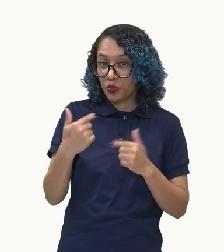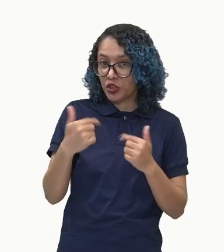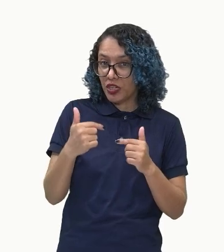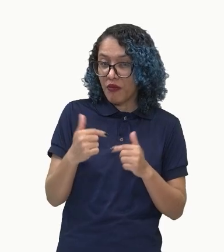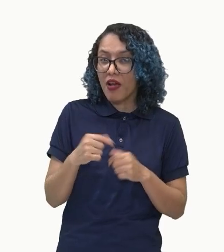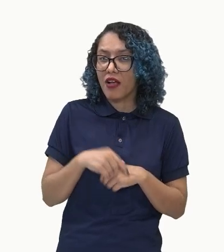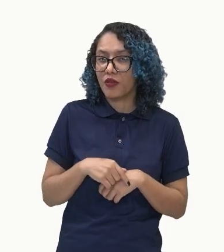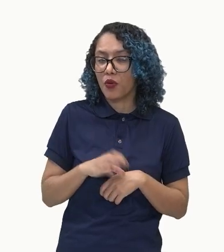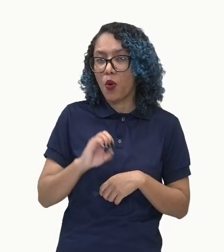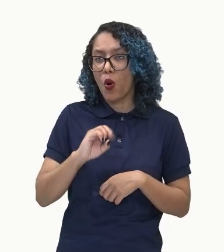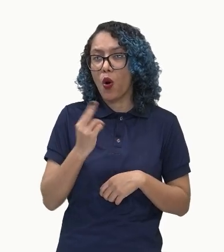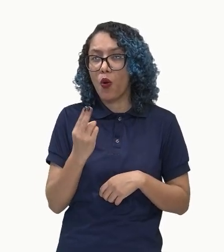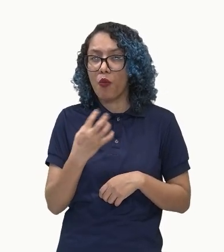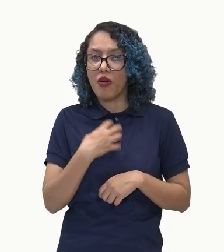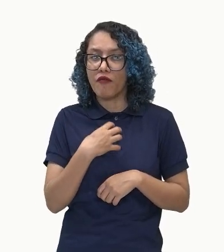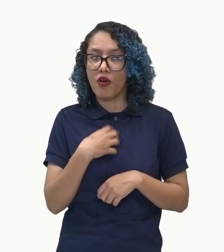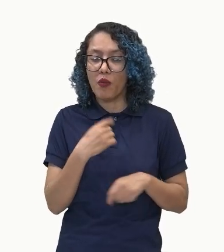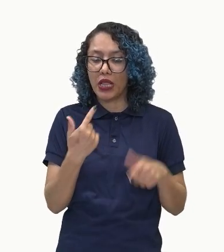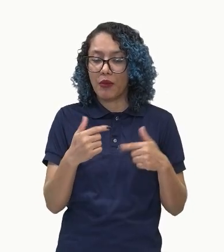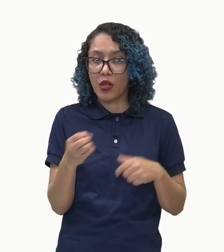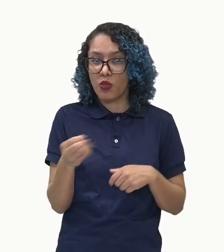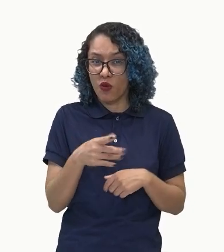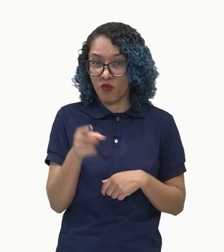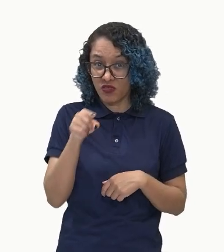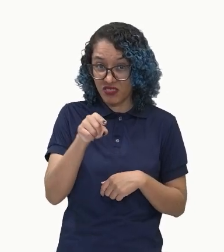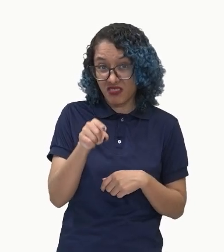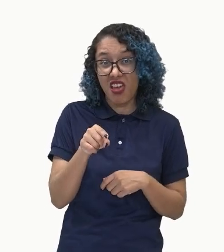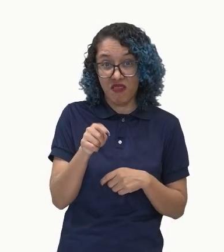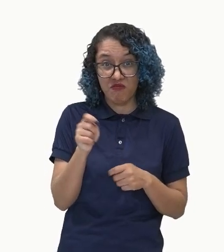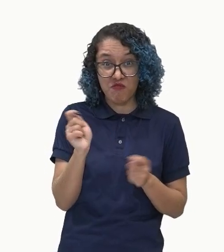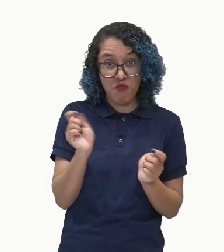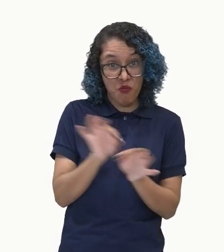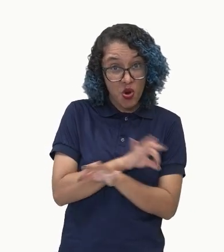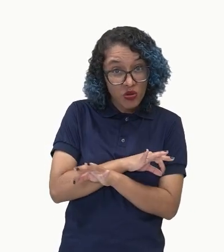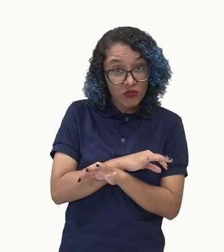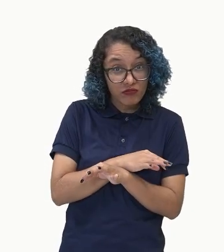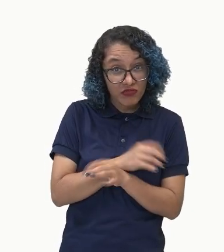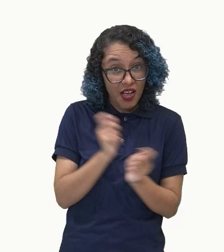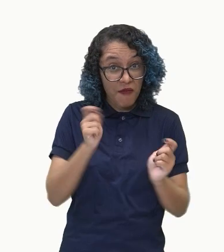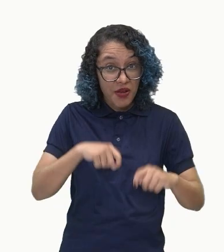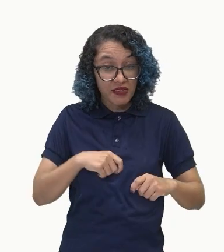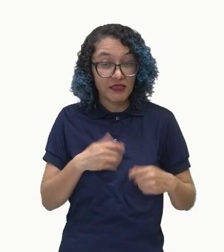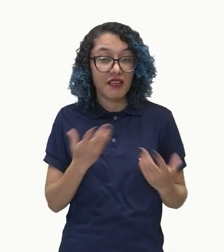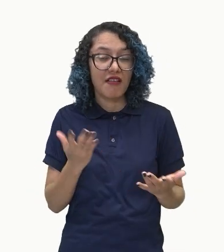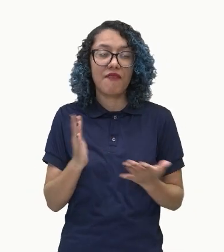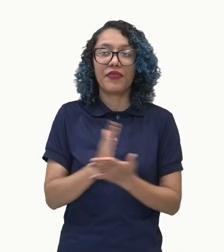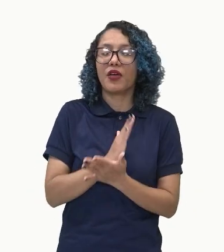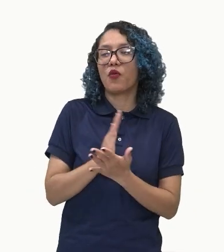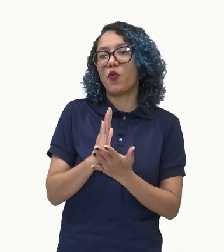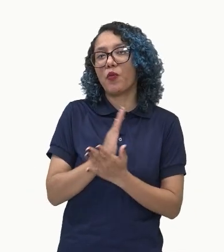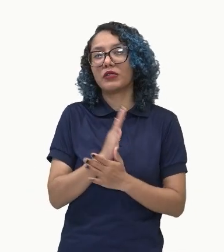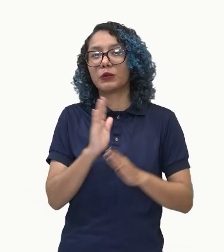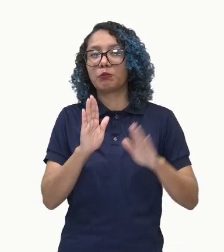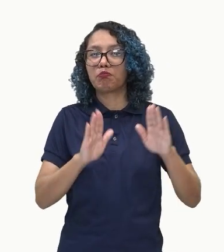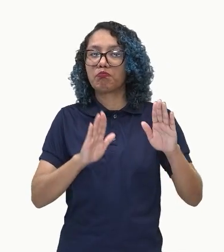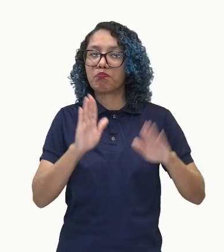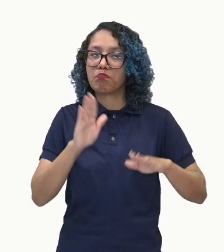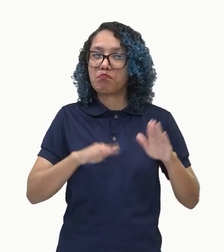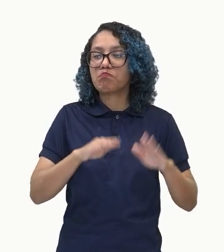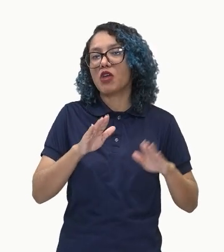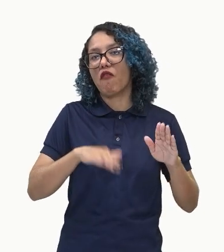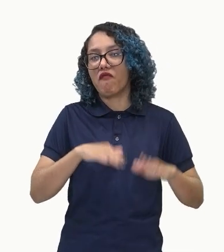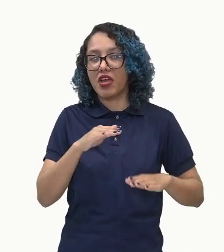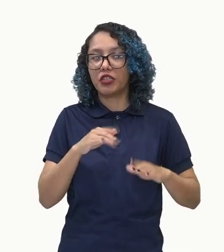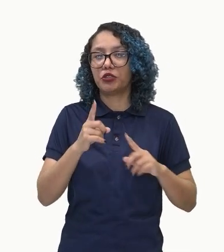forma nova, de um jeito novo de trabalho? Então, esses aí são possibilidades, né, que nós temos relacionado aí